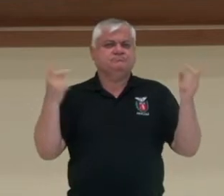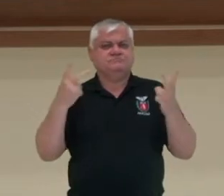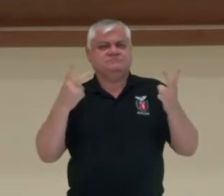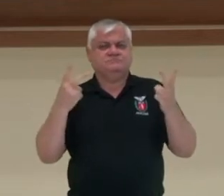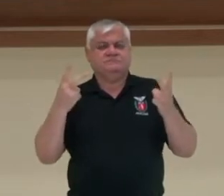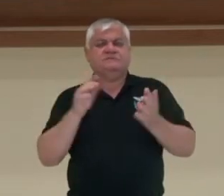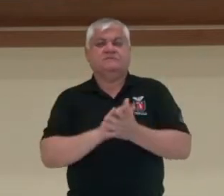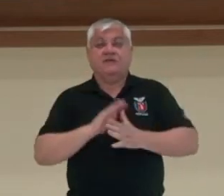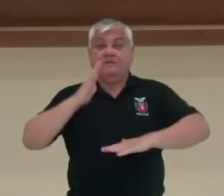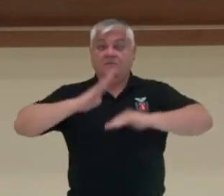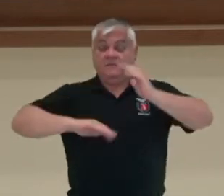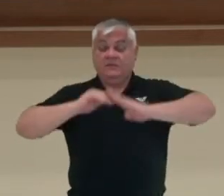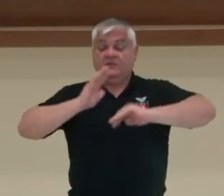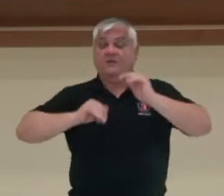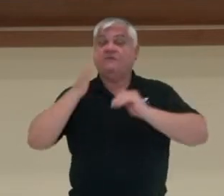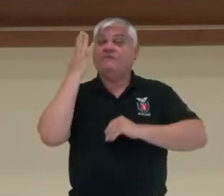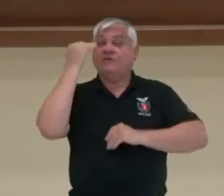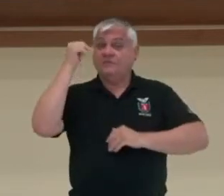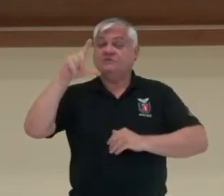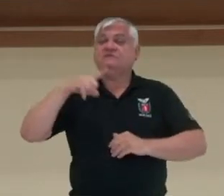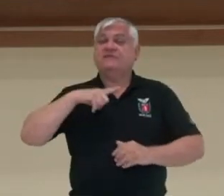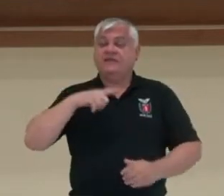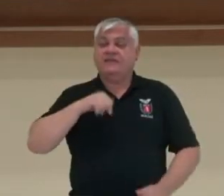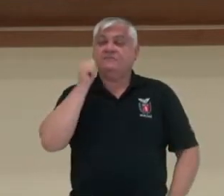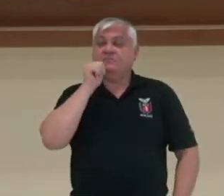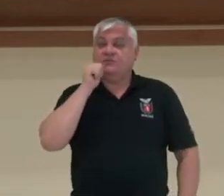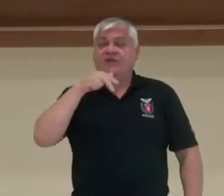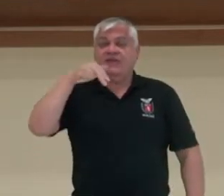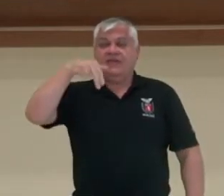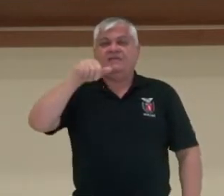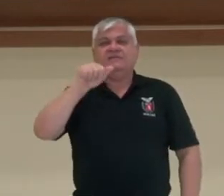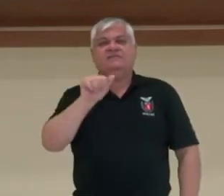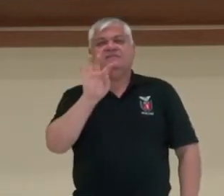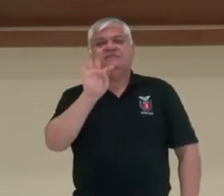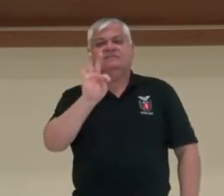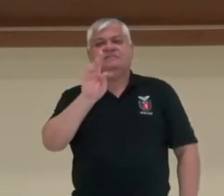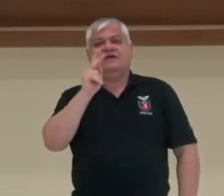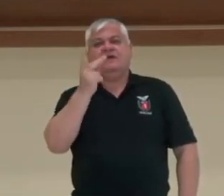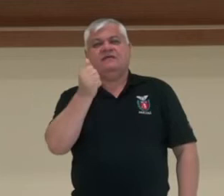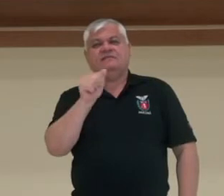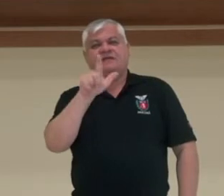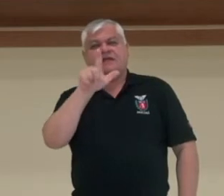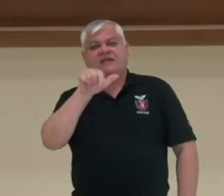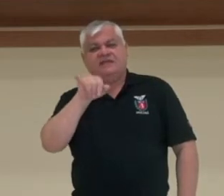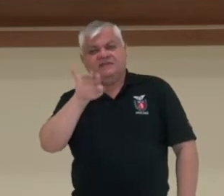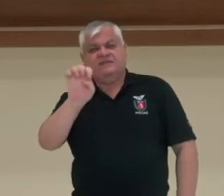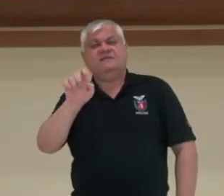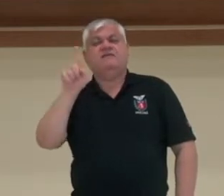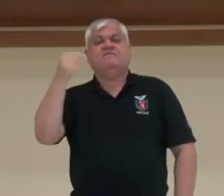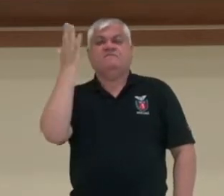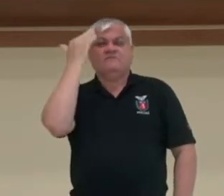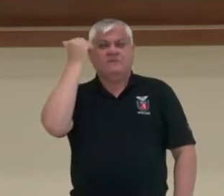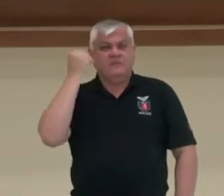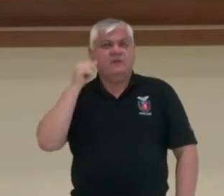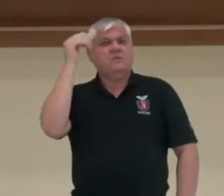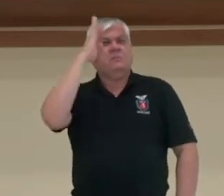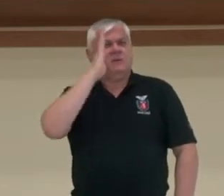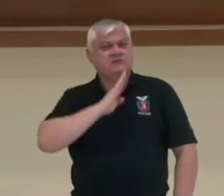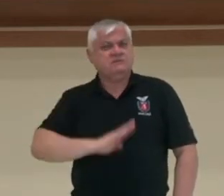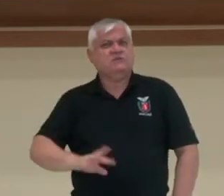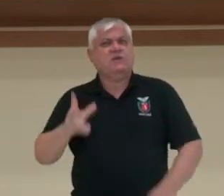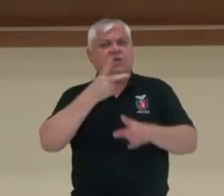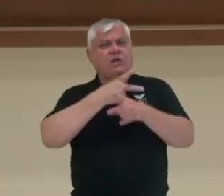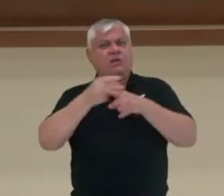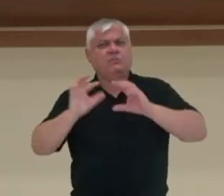esgrimistas famosos? Então, a gente tem a Nathalie, que é uma esgrimista muito famosa brasileira. Né, ela conseguiu ser campeã mundial e ela foi